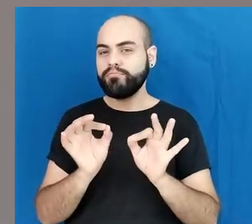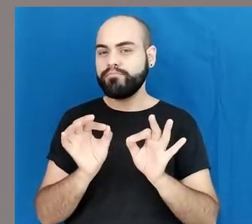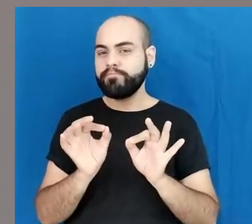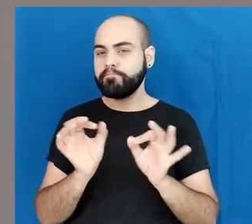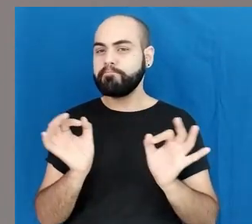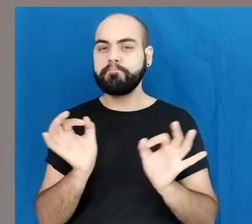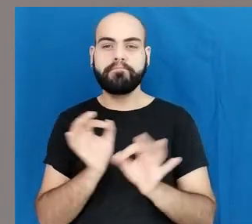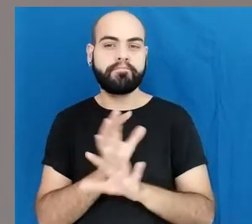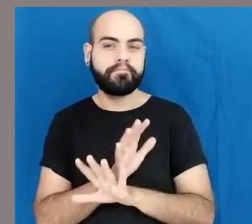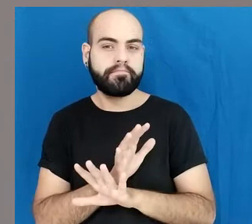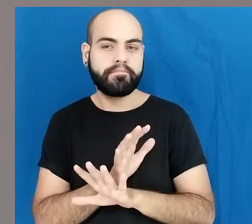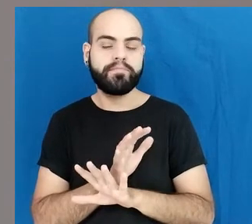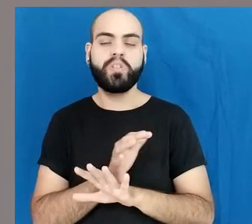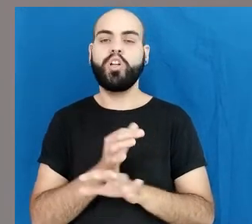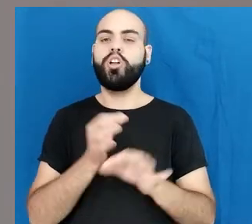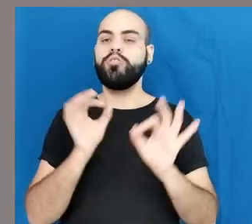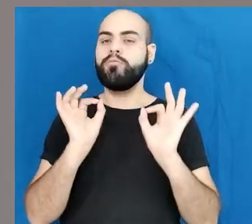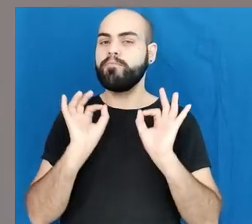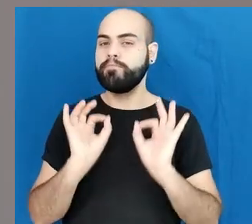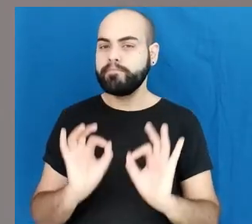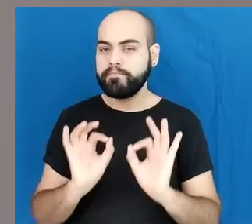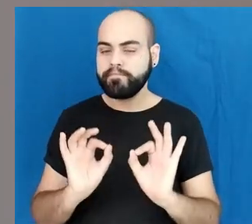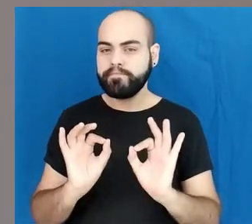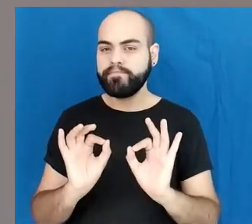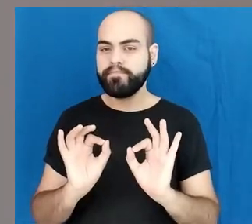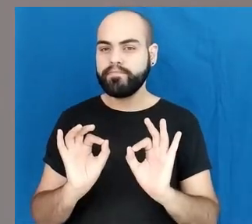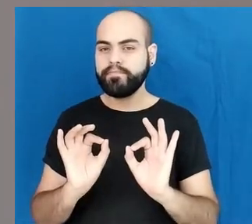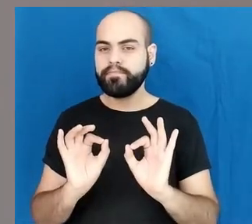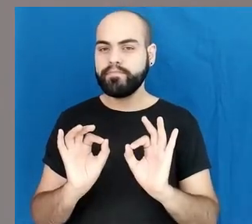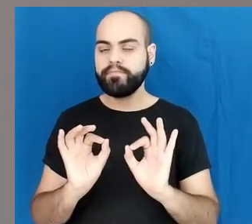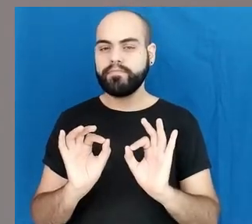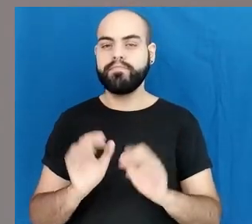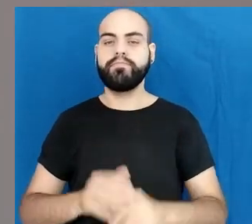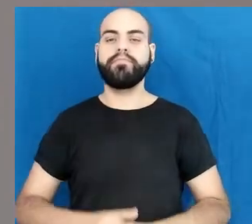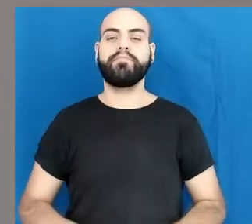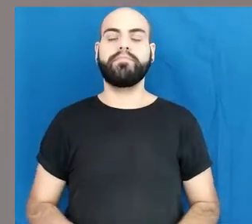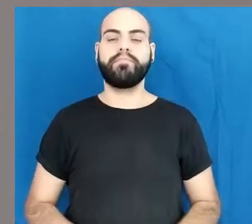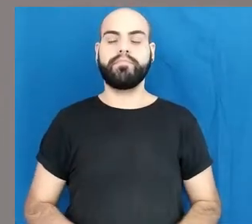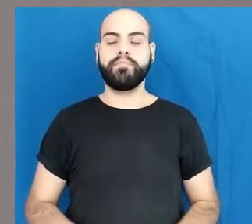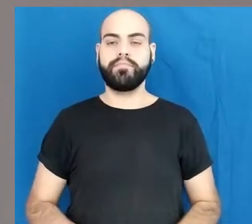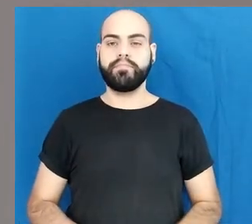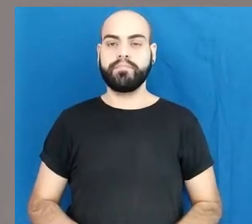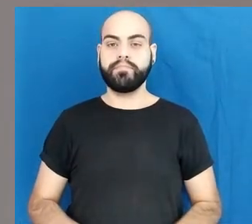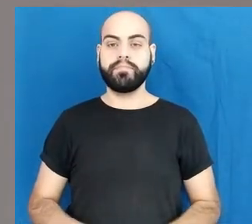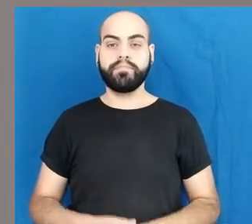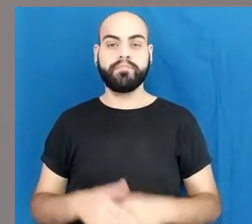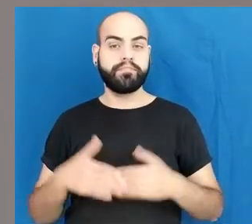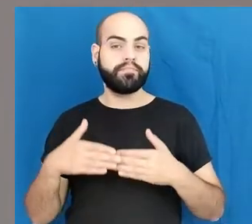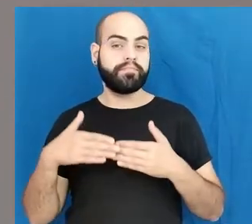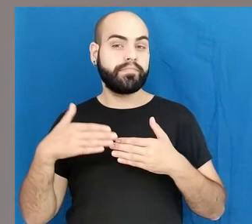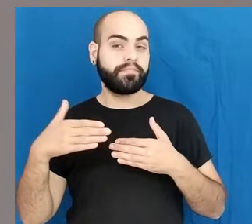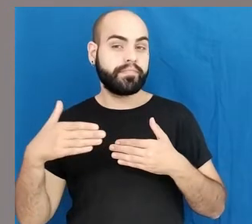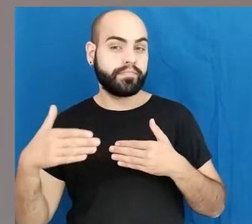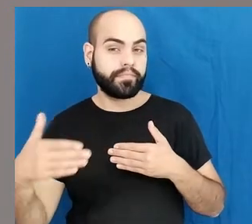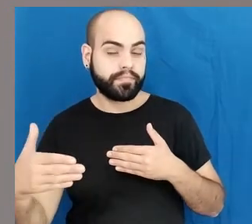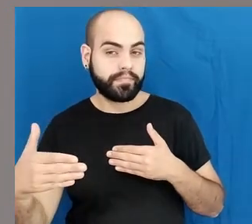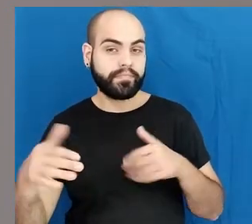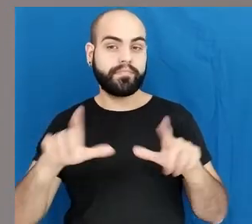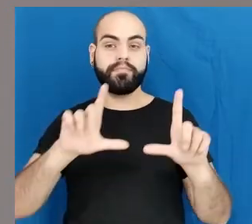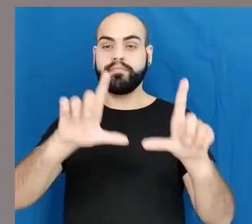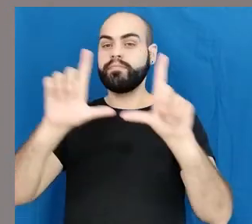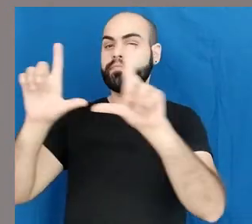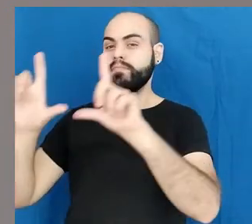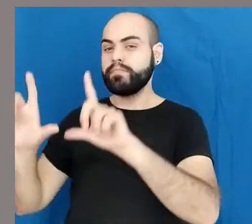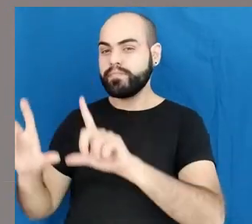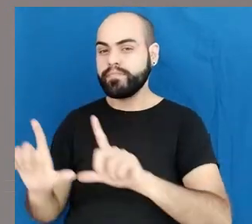genial e que ele faz com muita maestria, como é característico da sua obra.